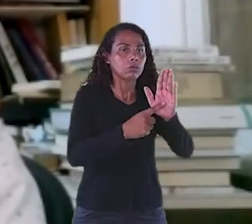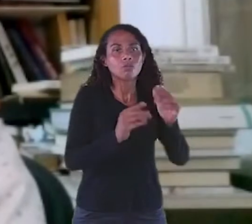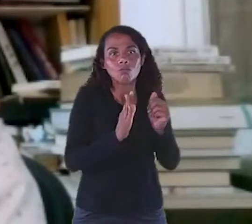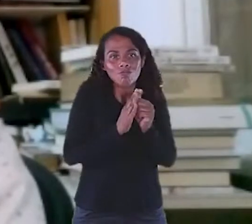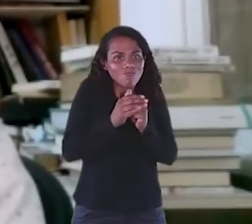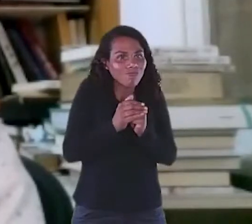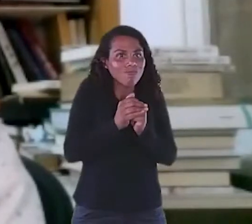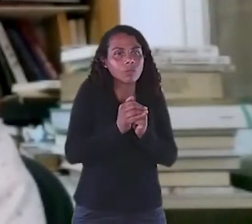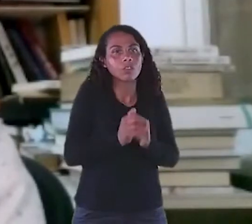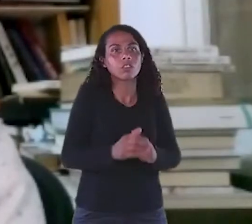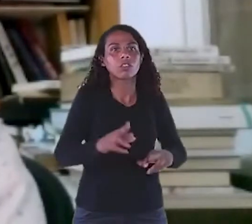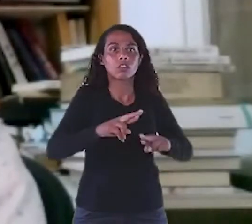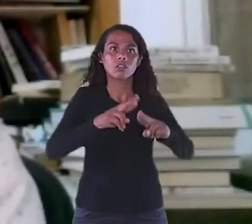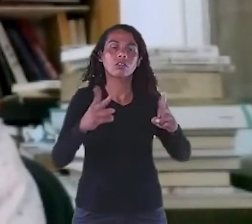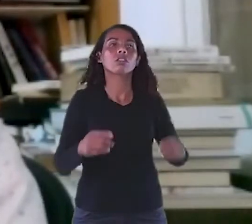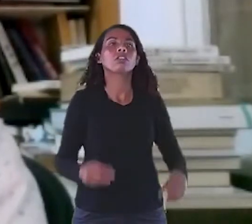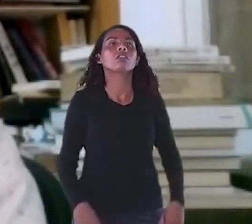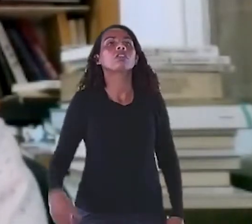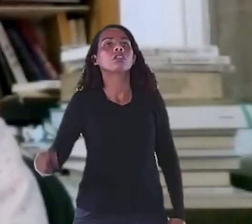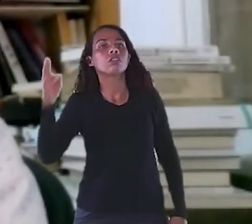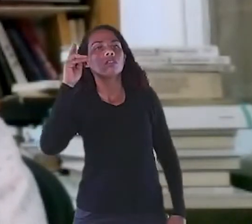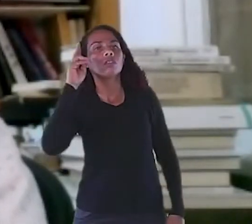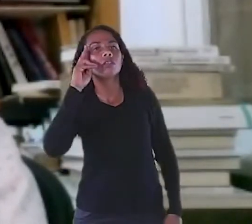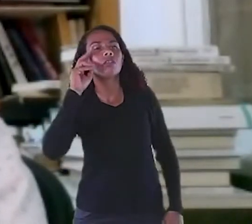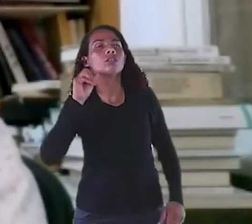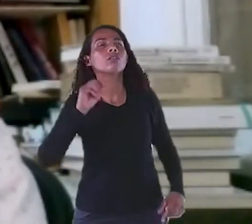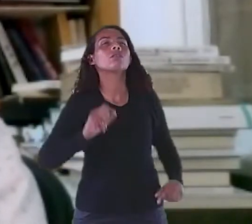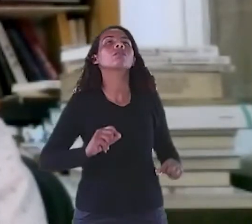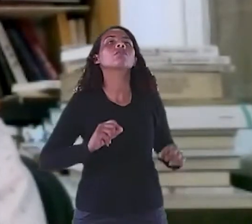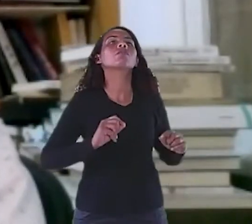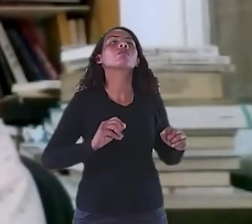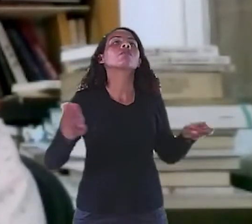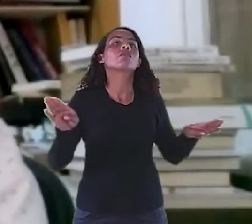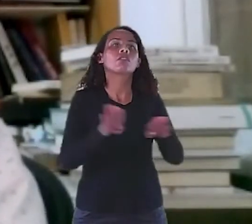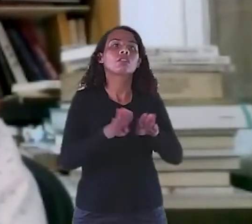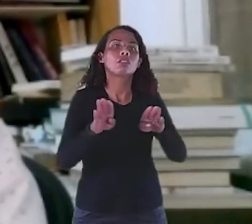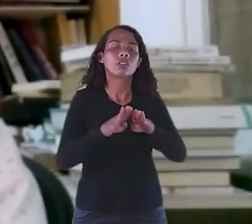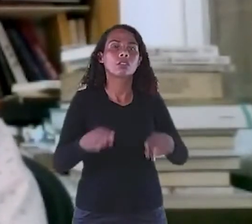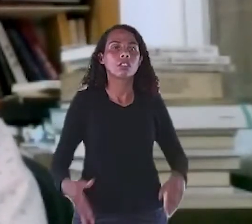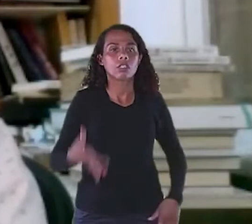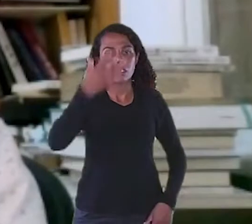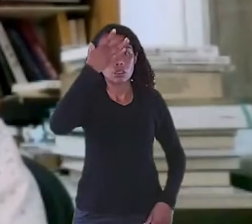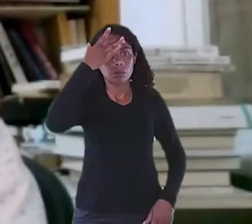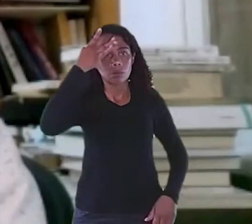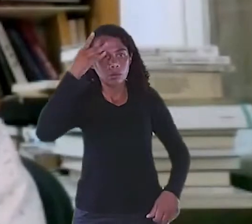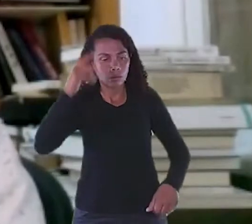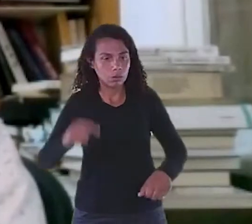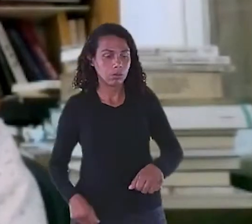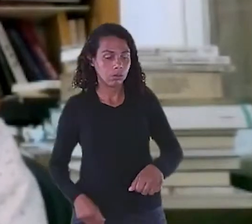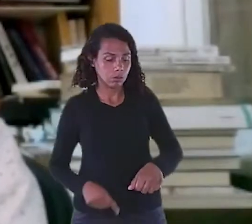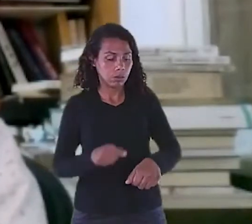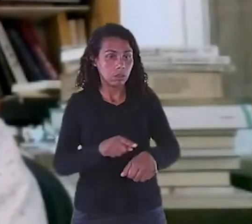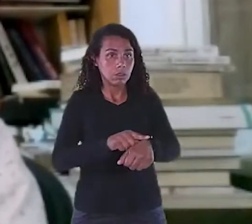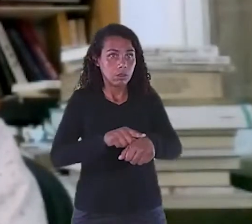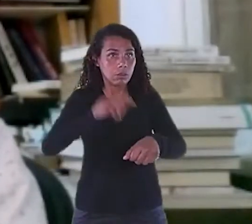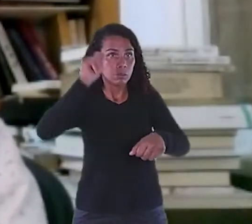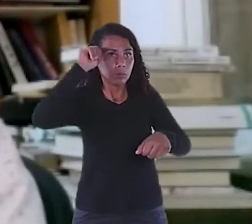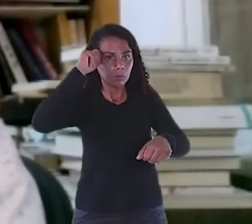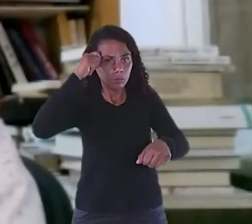numa escola particular, né? Enfim, uma experiência de liberdade tão grande que quando eu entrei